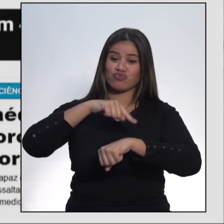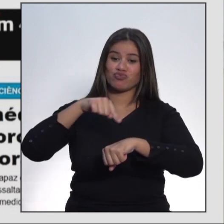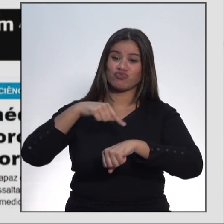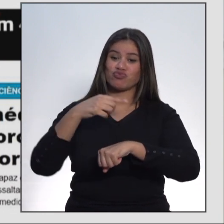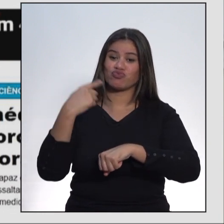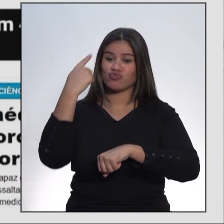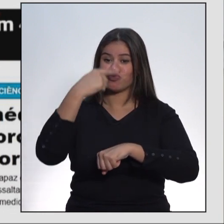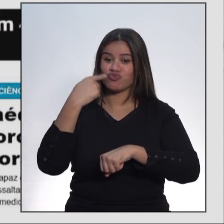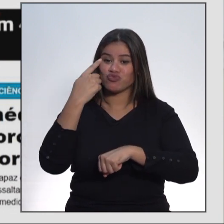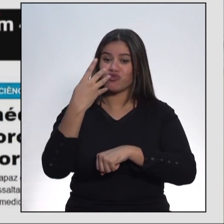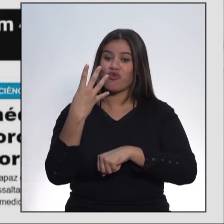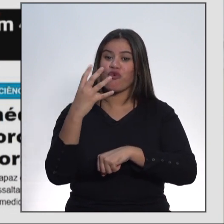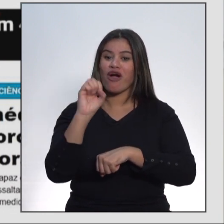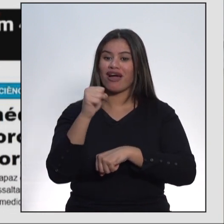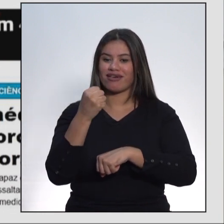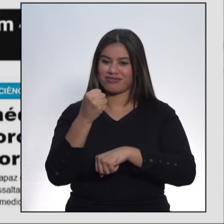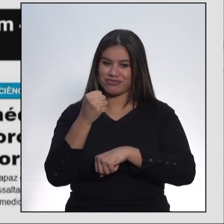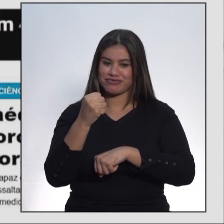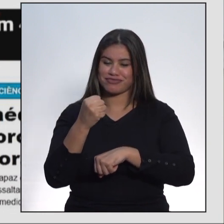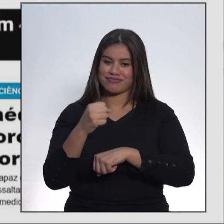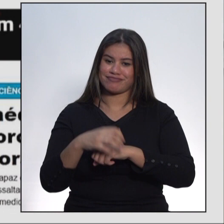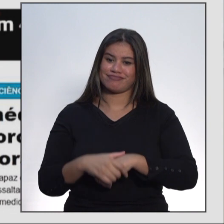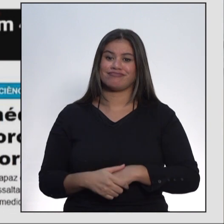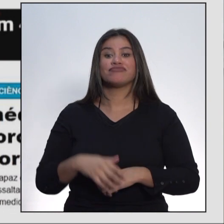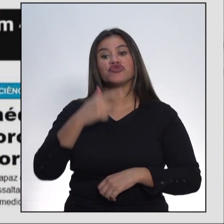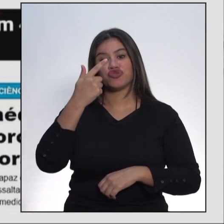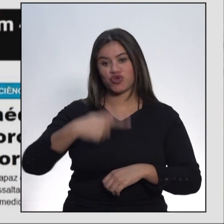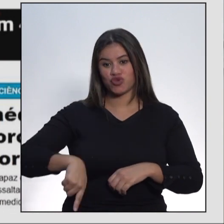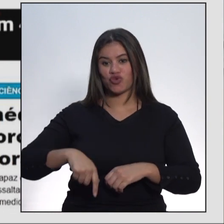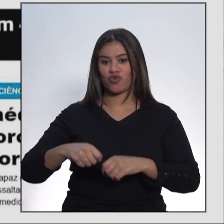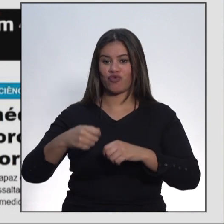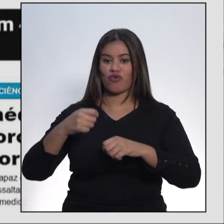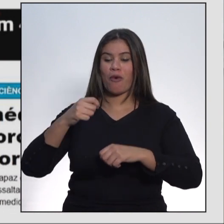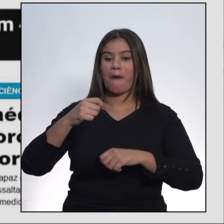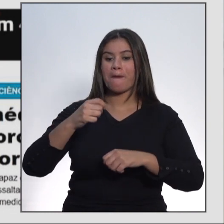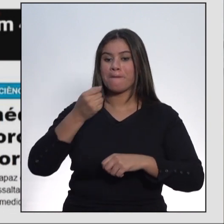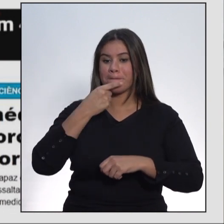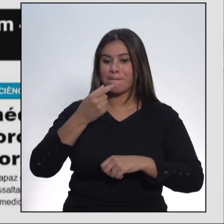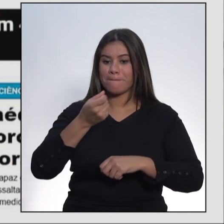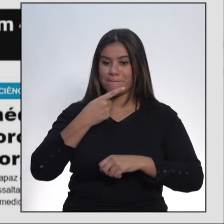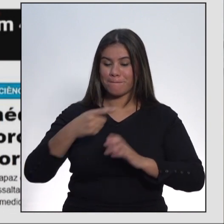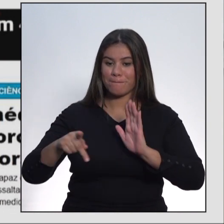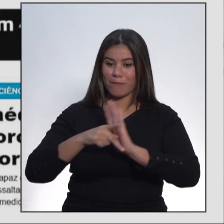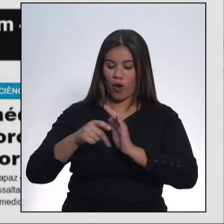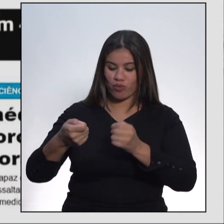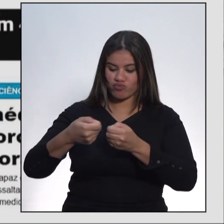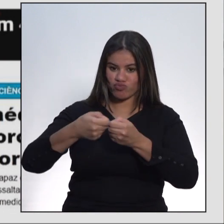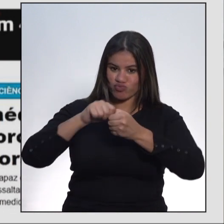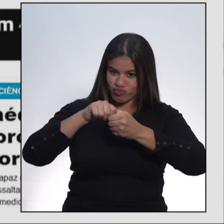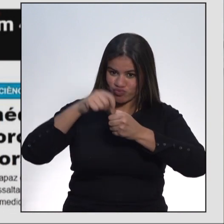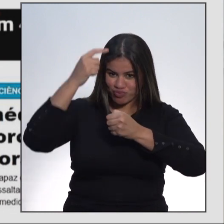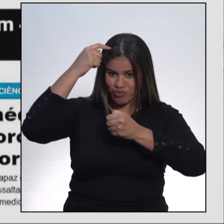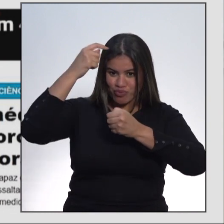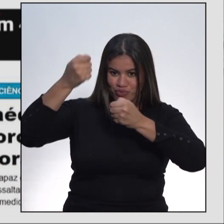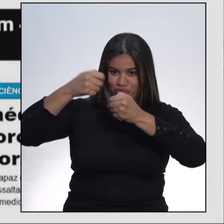Medicamento para piolho pode matar o novo coronavírus em 48 horas, diz estudo.